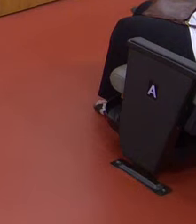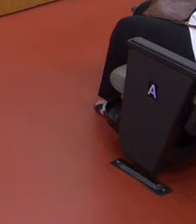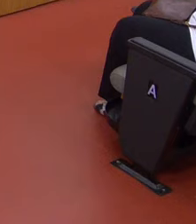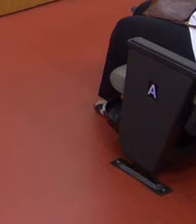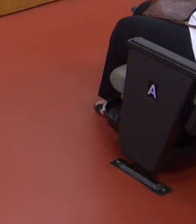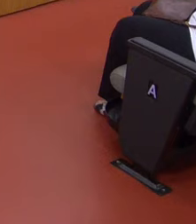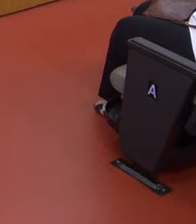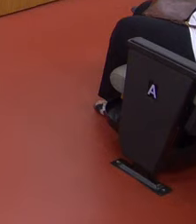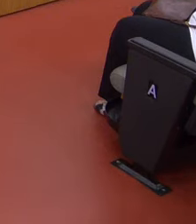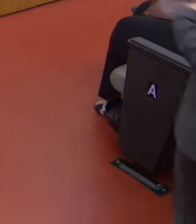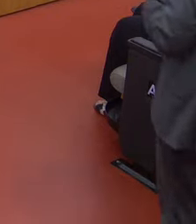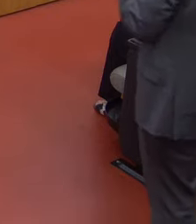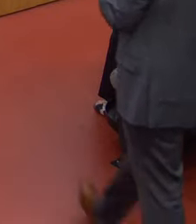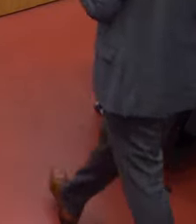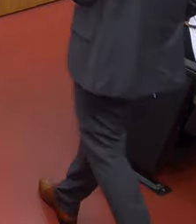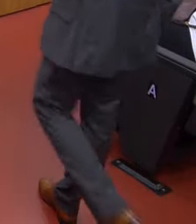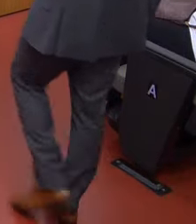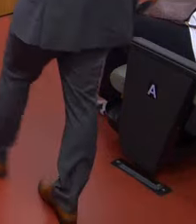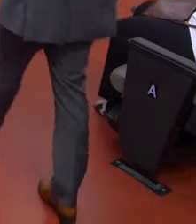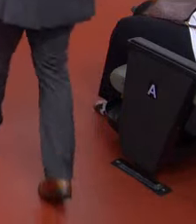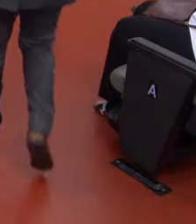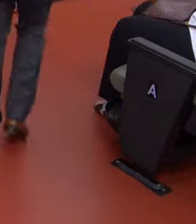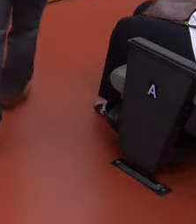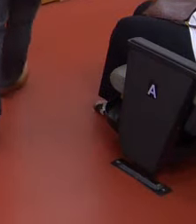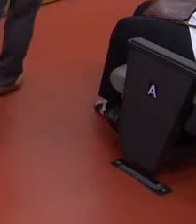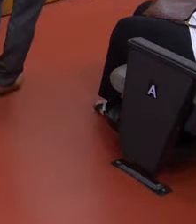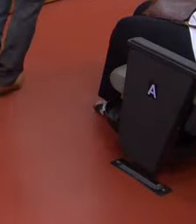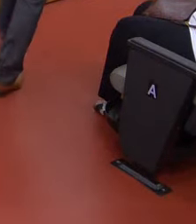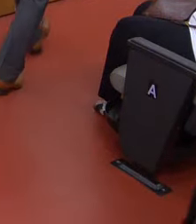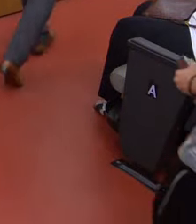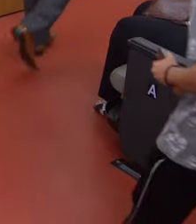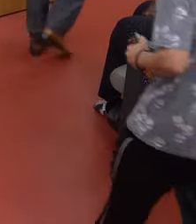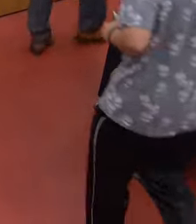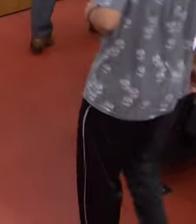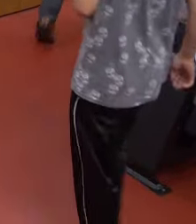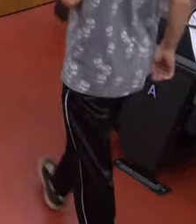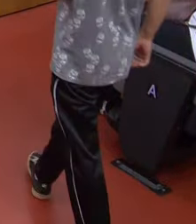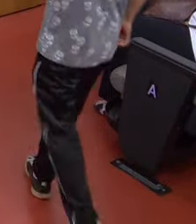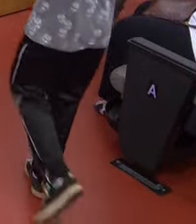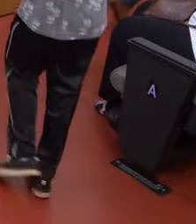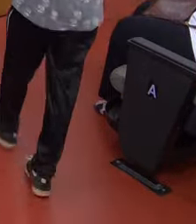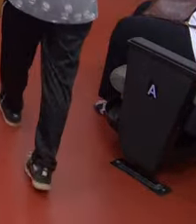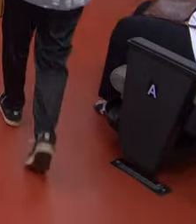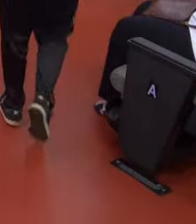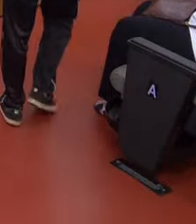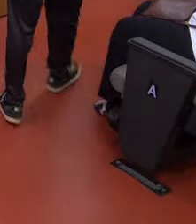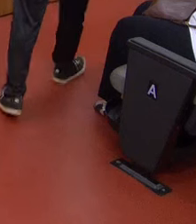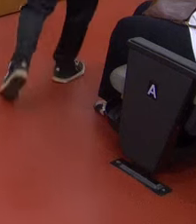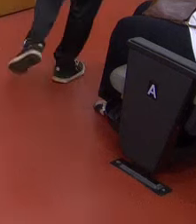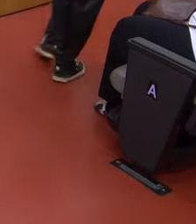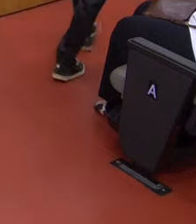mes aí a gente fecha agora nós vamos dizer como é que o como é que o sistema público faz